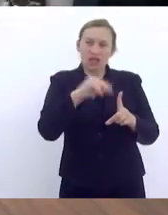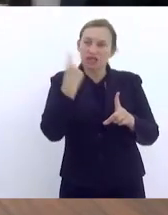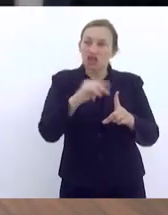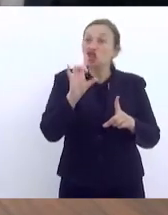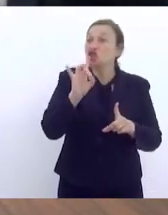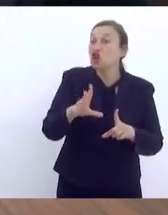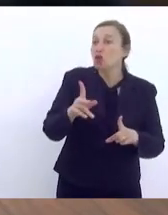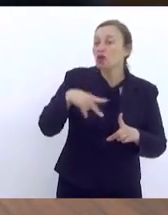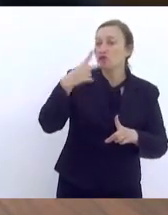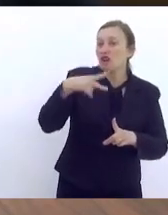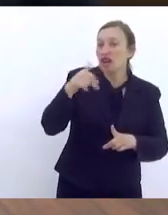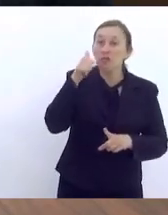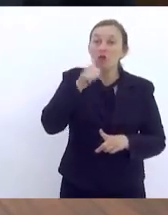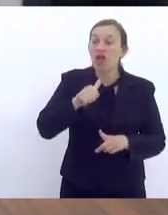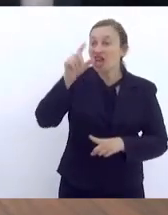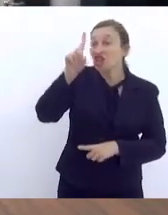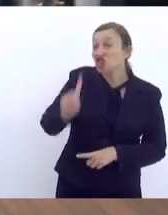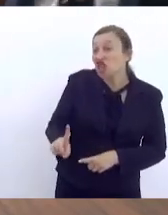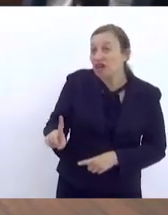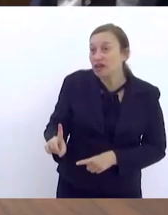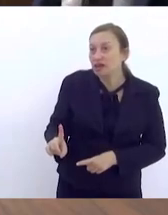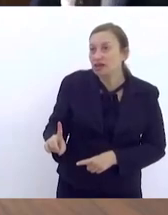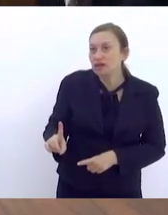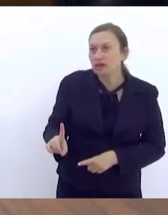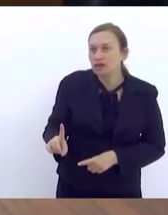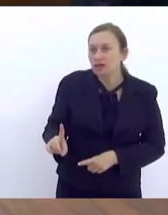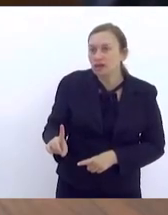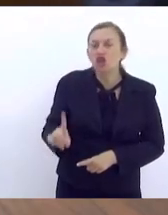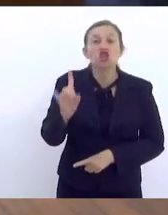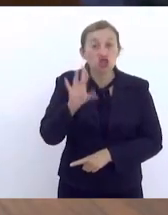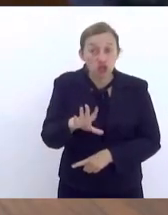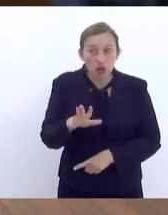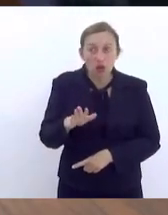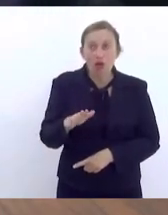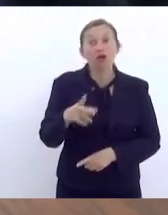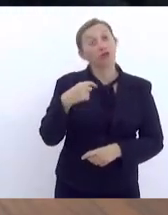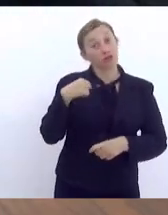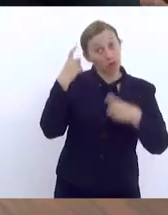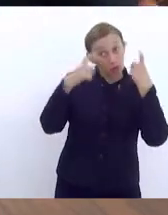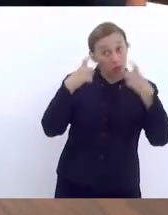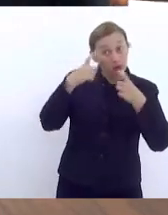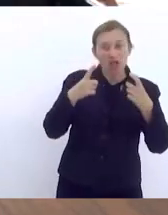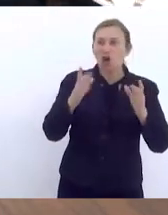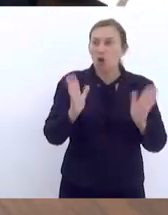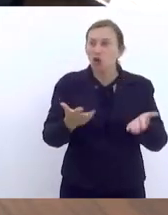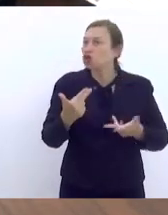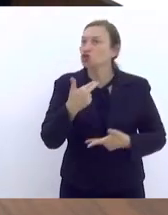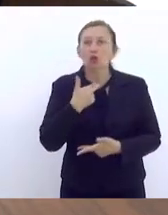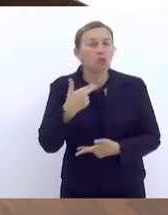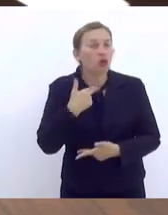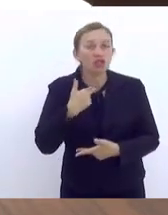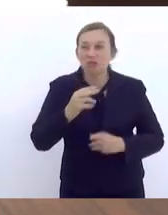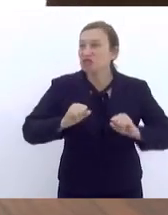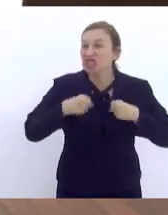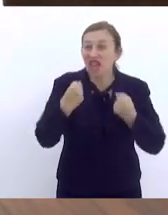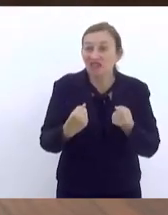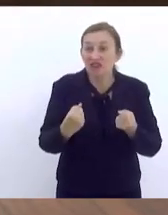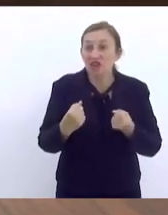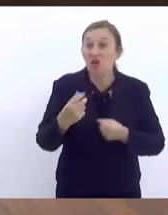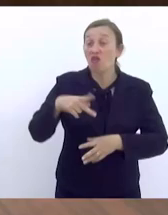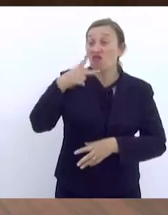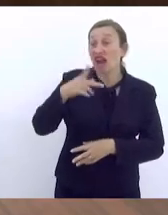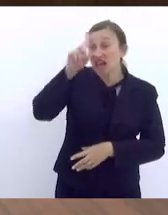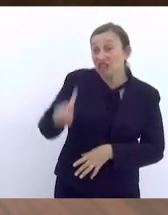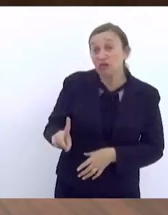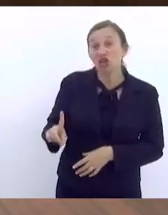por falar que era de direita uma mulher é só isso muito me preocupa porque hoje não podemos mais defender ou falar que